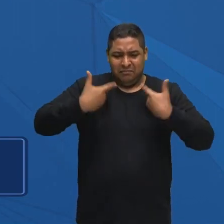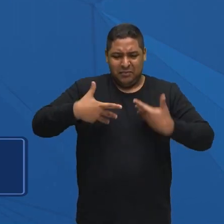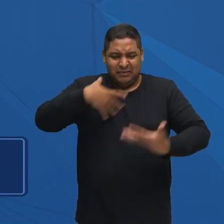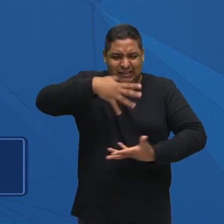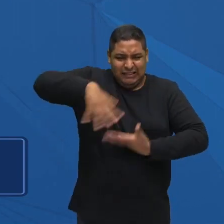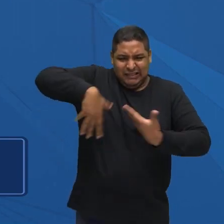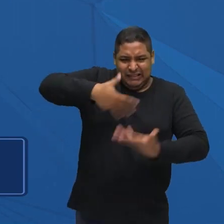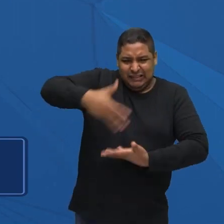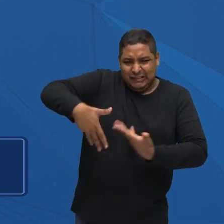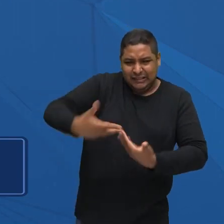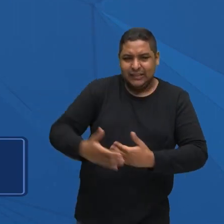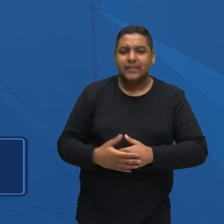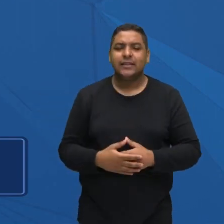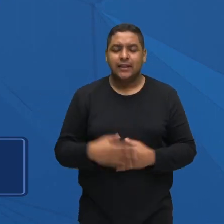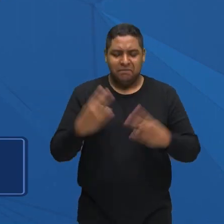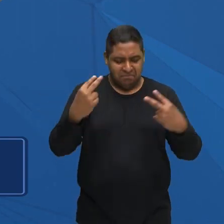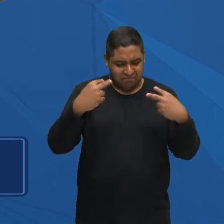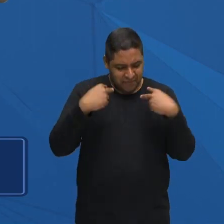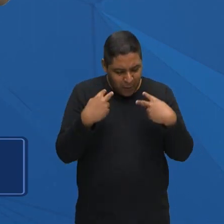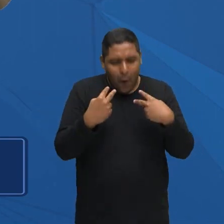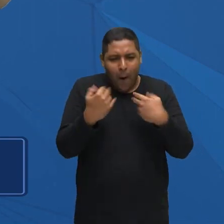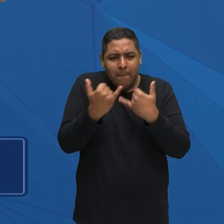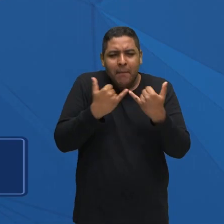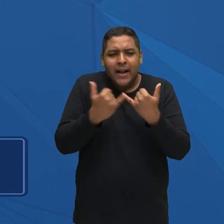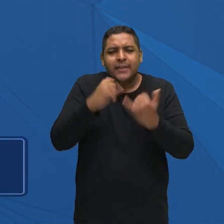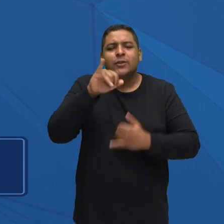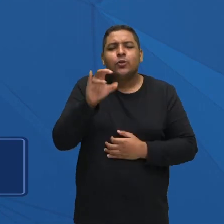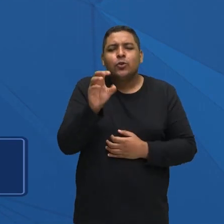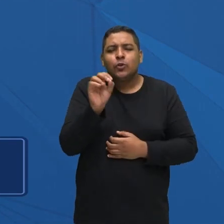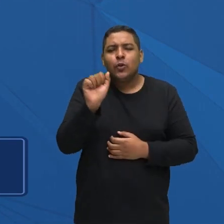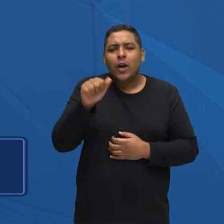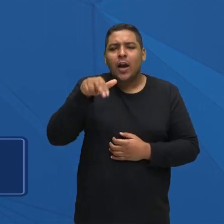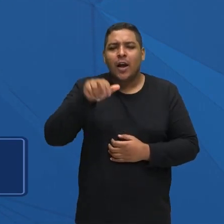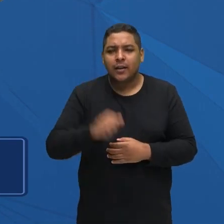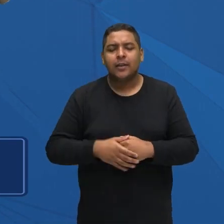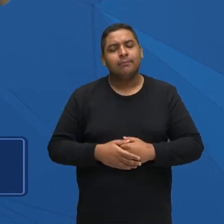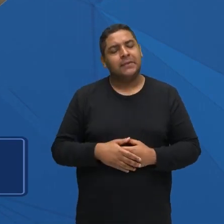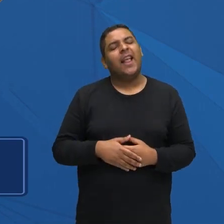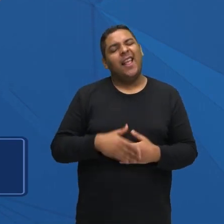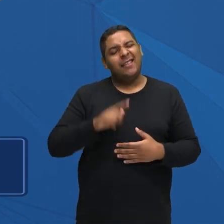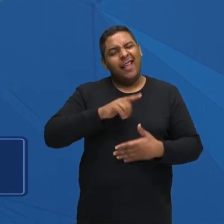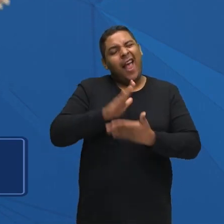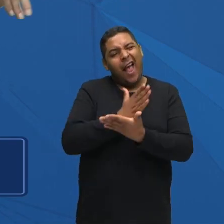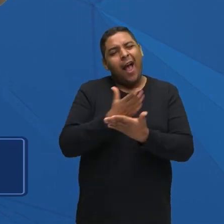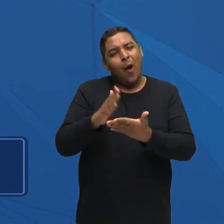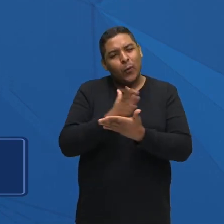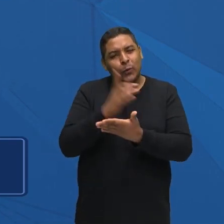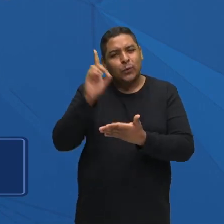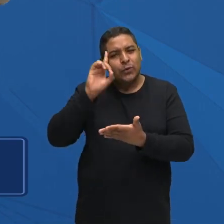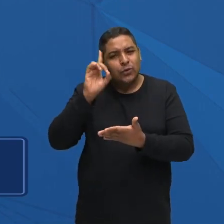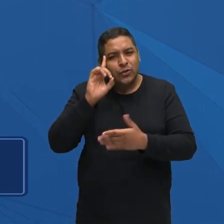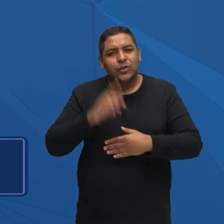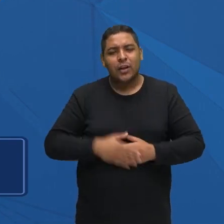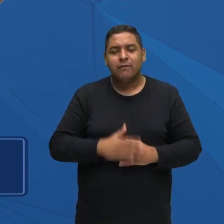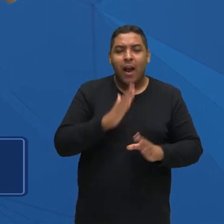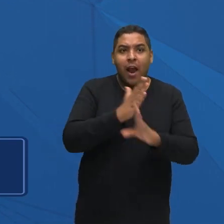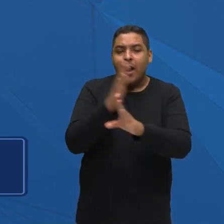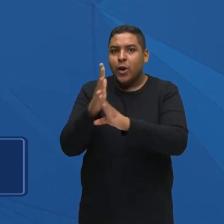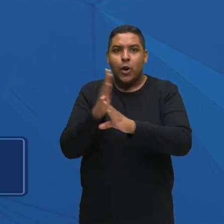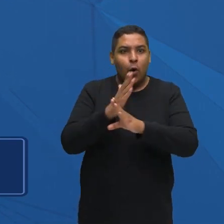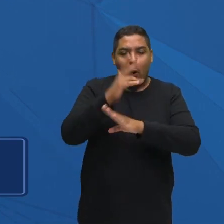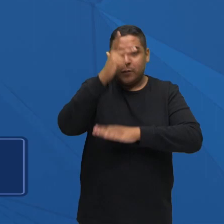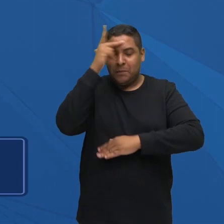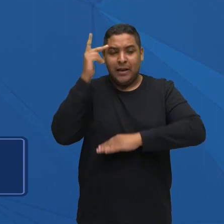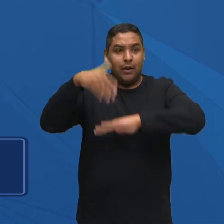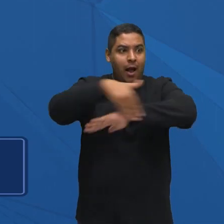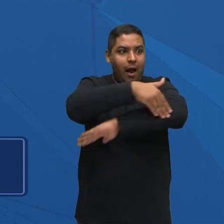aí igual Joana. E tem dias que realmente, gente, a gente sai requenguela mesmo. E normalmente é nesse dia que a gente encontra um monte de gente na rua,